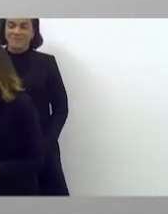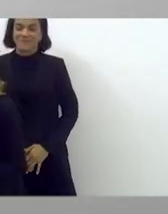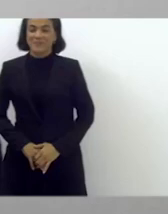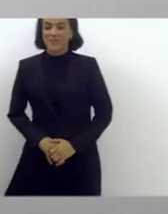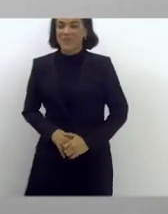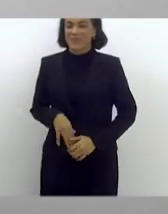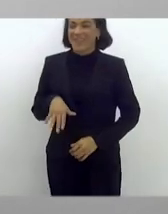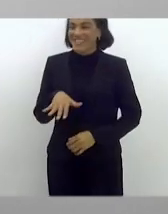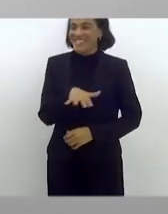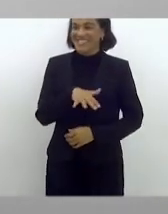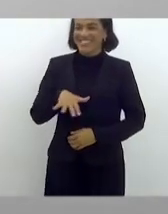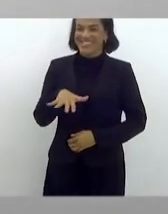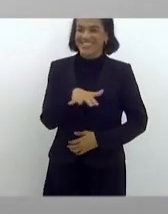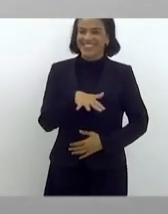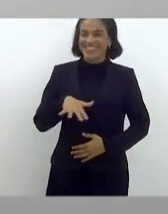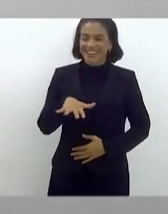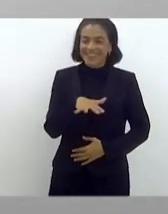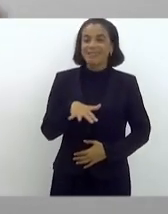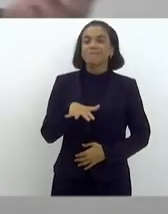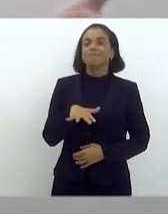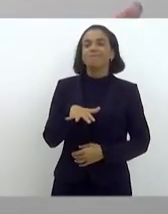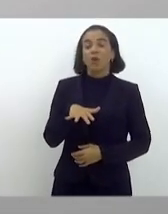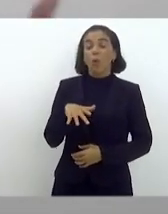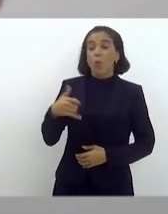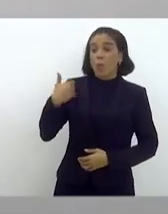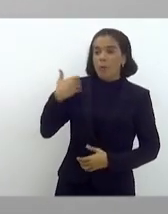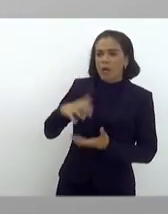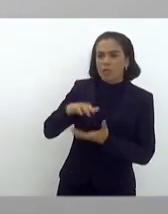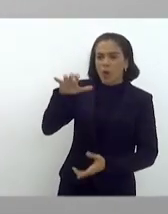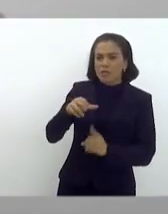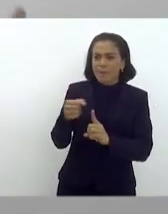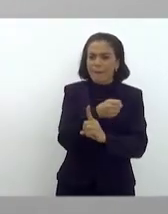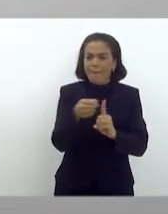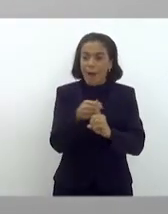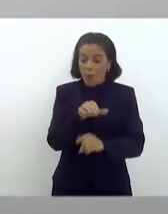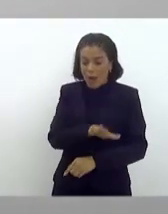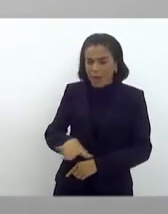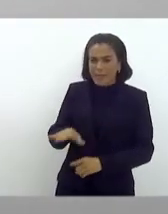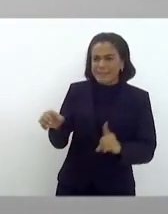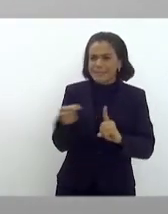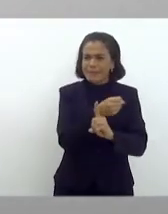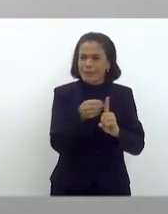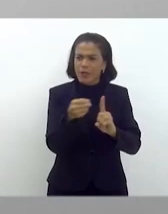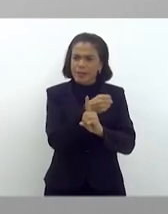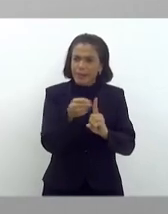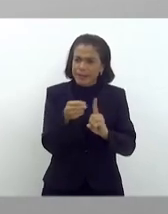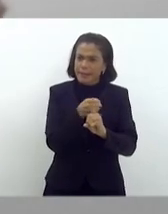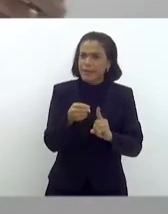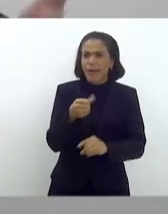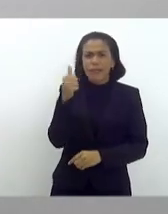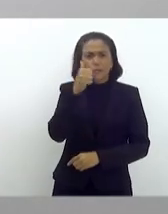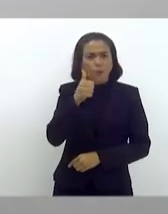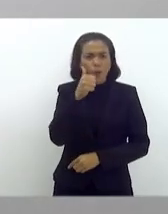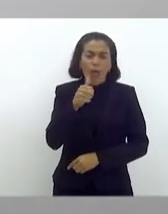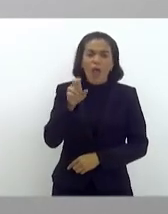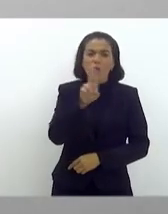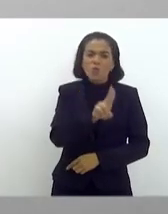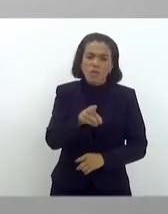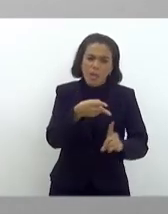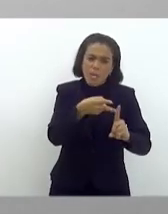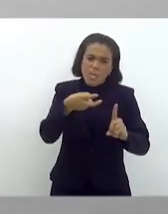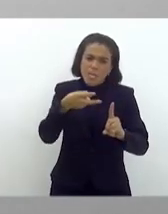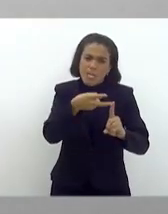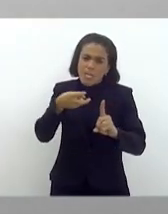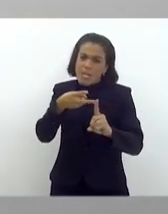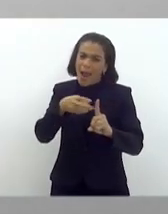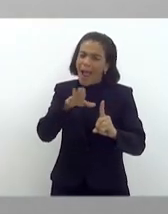um caso realmente muito sério uma idosa que é violentado uma criança que é violentada temos mulheres usando crianças para atingir